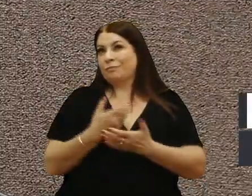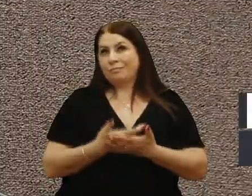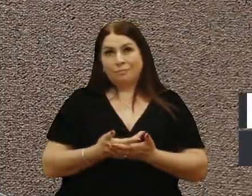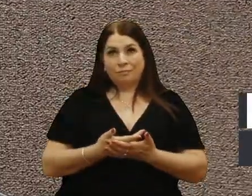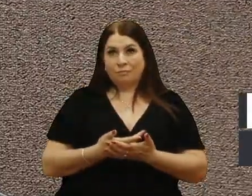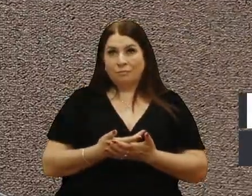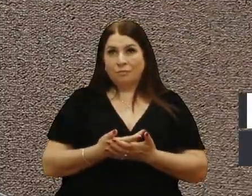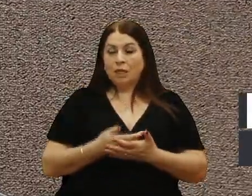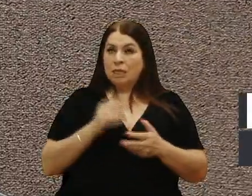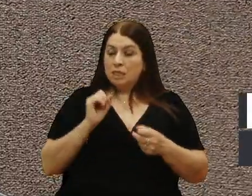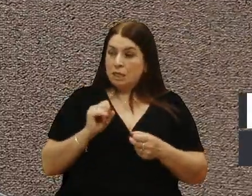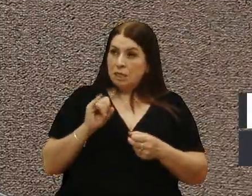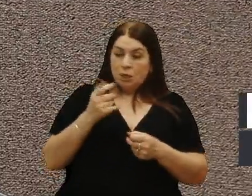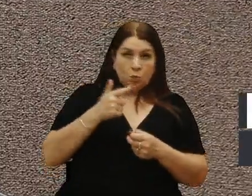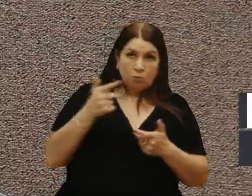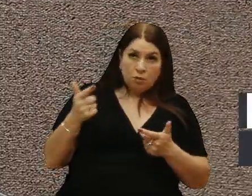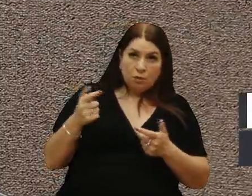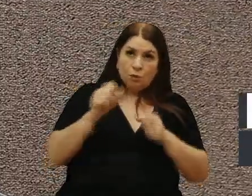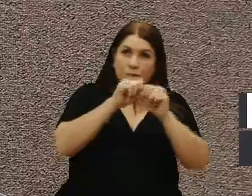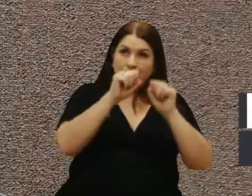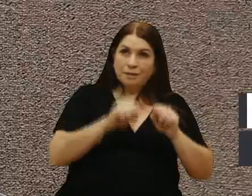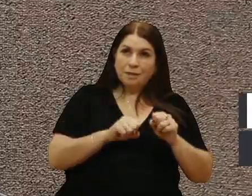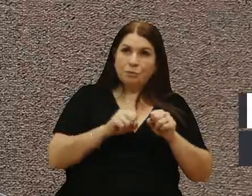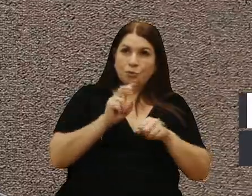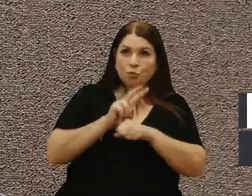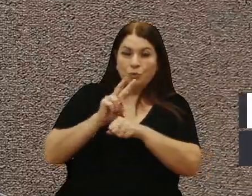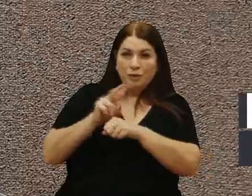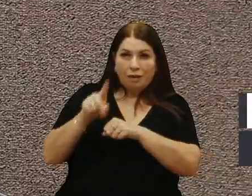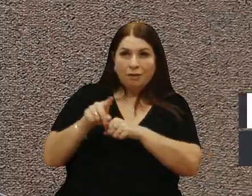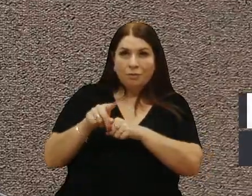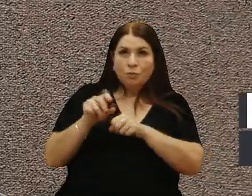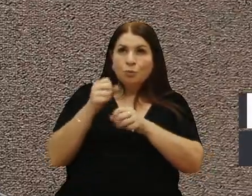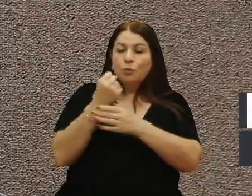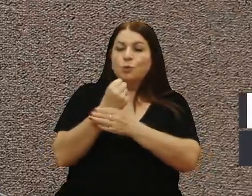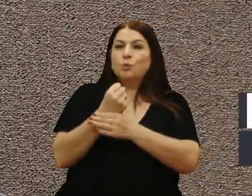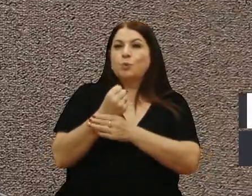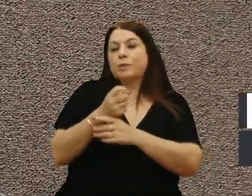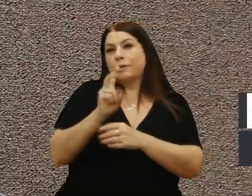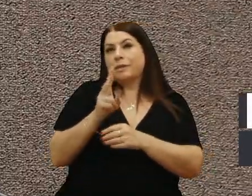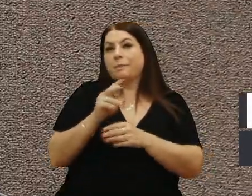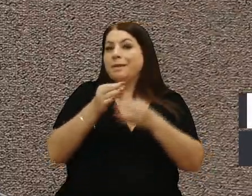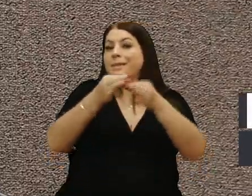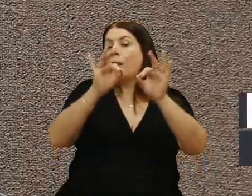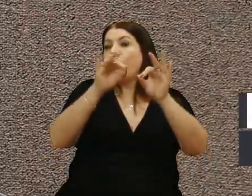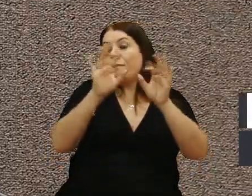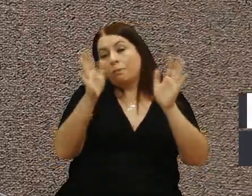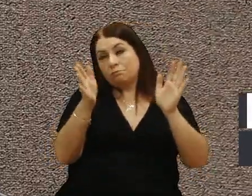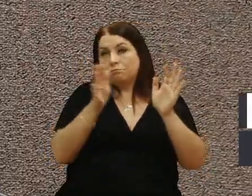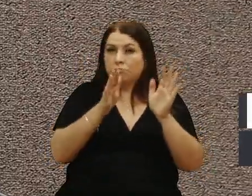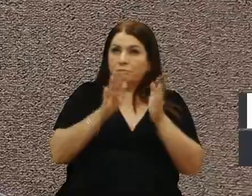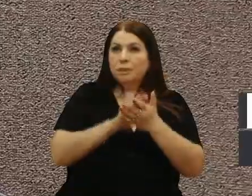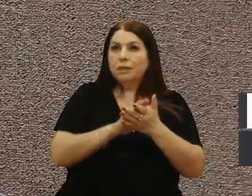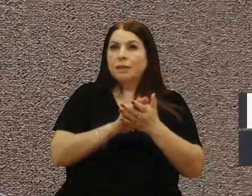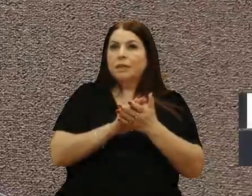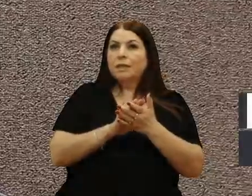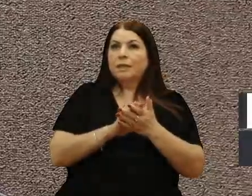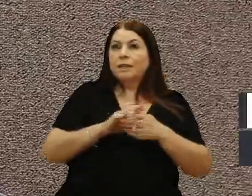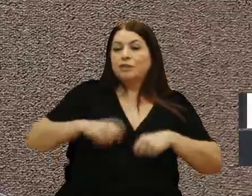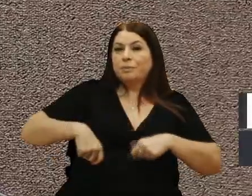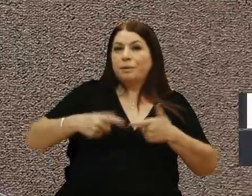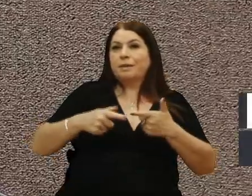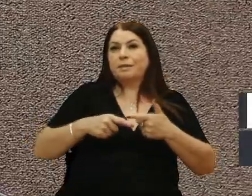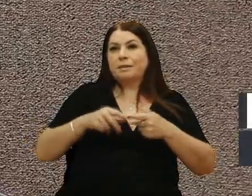Que, caso não tendo o sistema de proteção, o seguro sempre foi aquele que salvou pelo menos a despesa